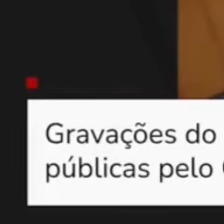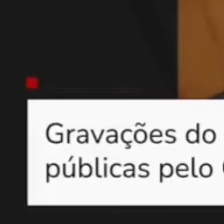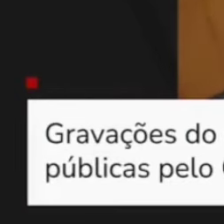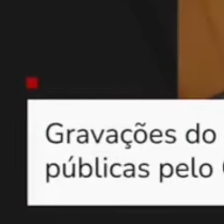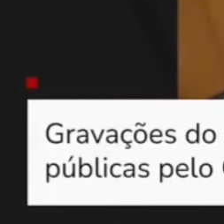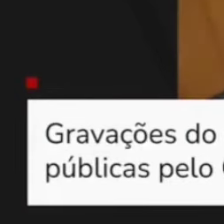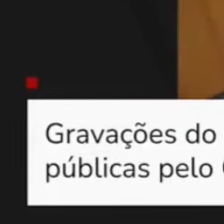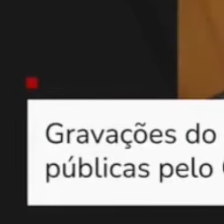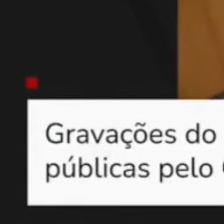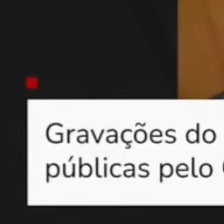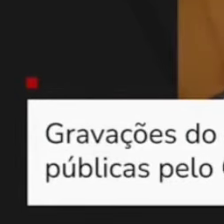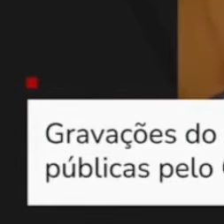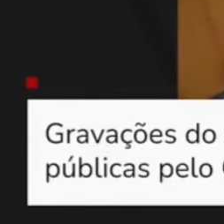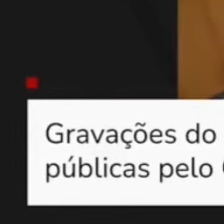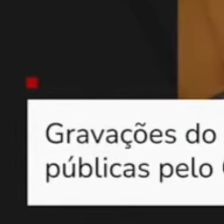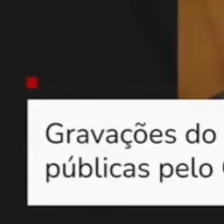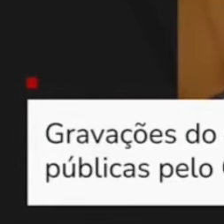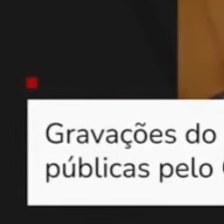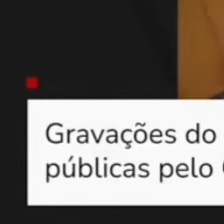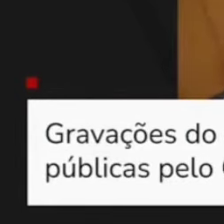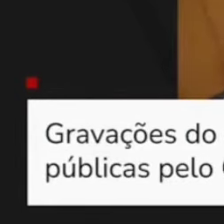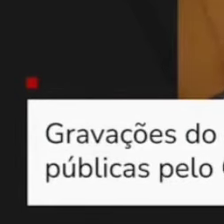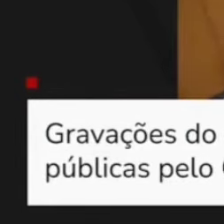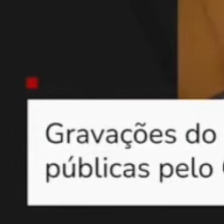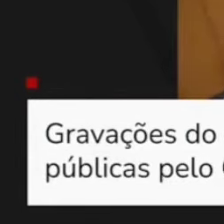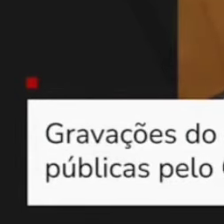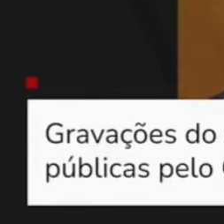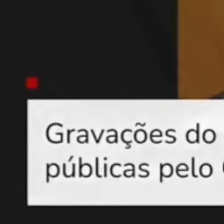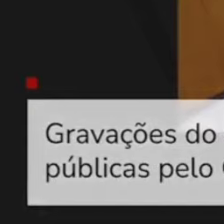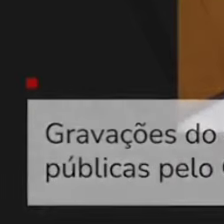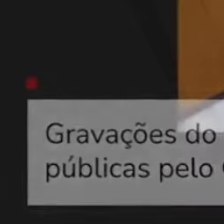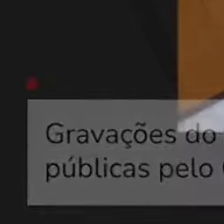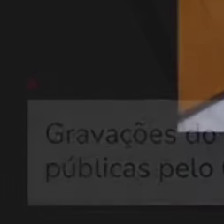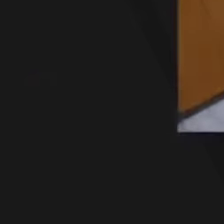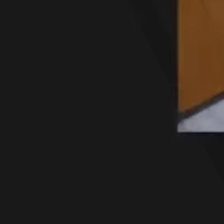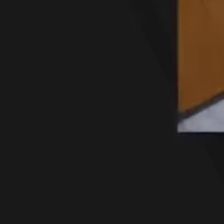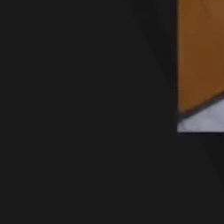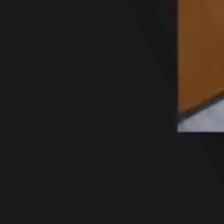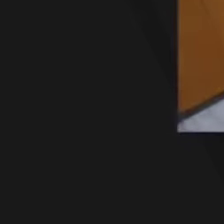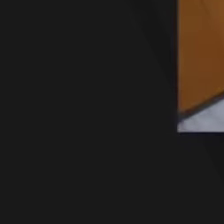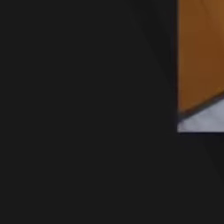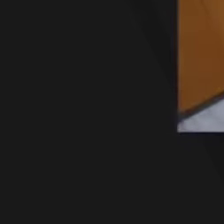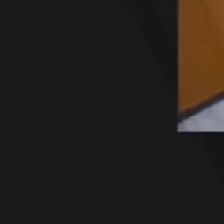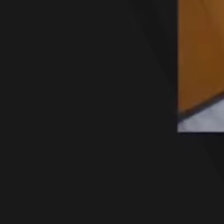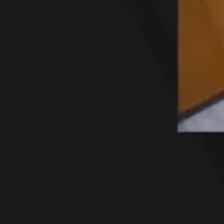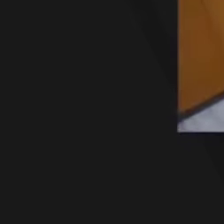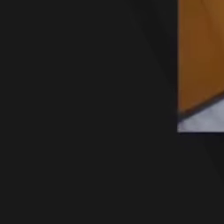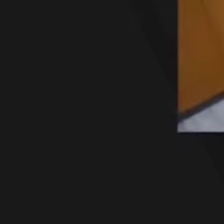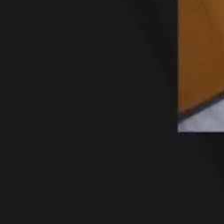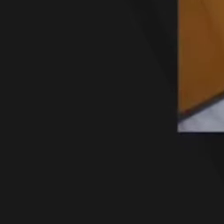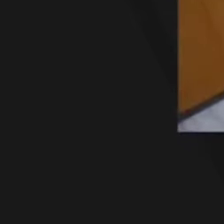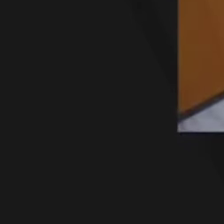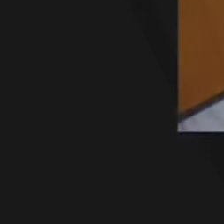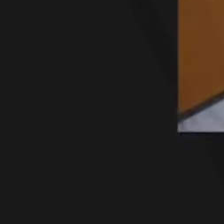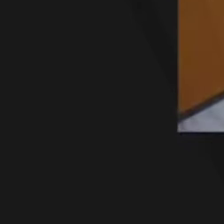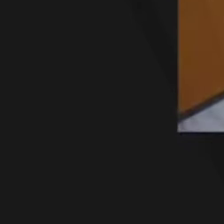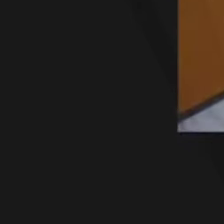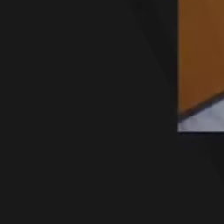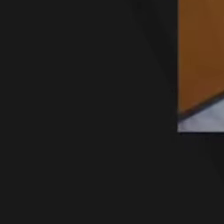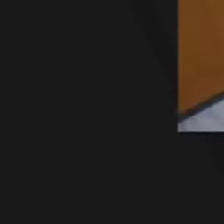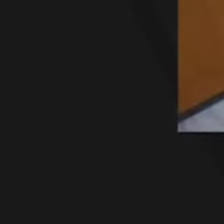as imagens e me parece mais escolherem imagens, escolherem ângulos do